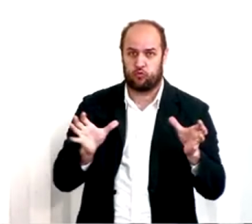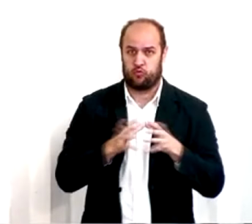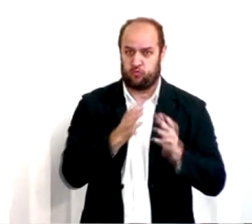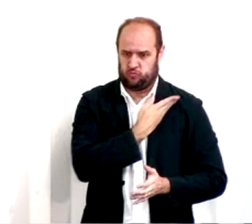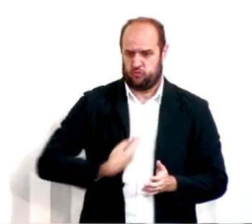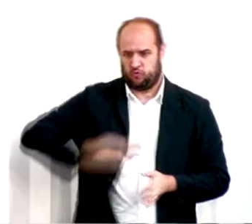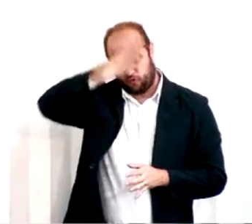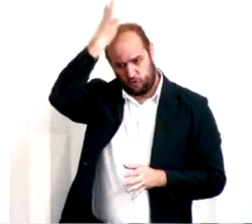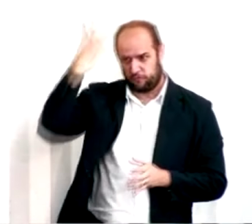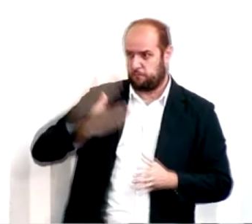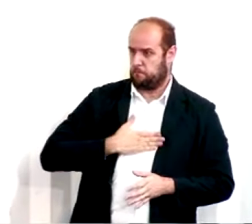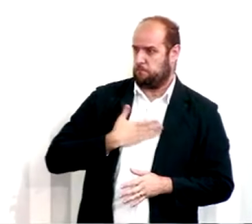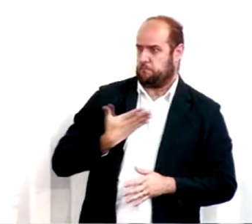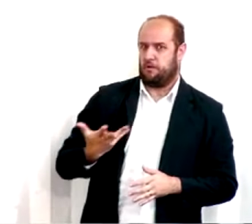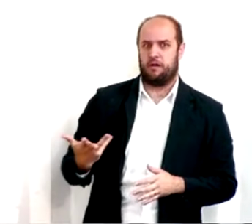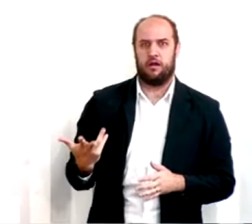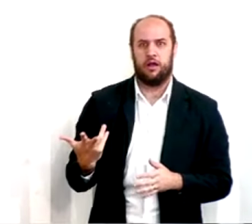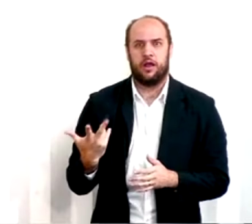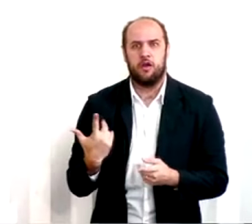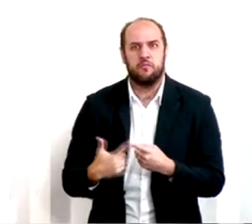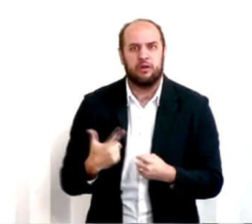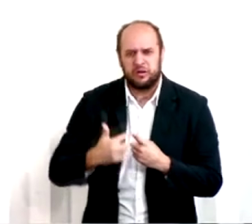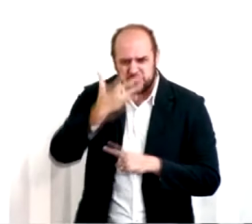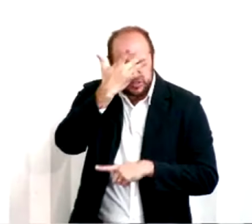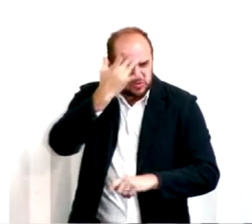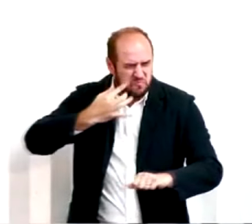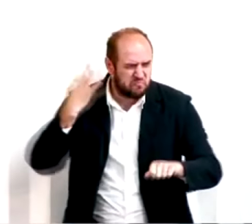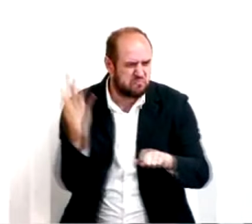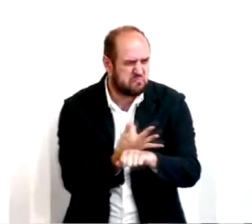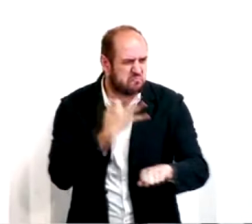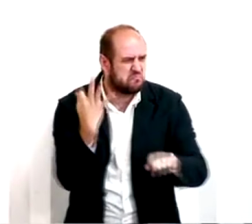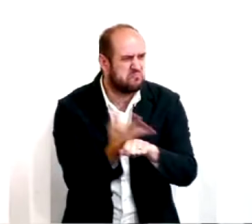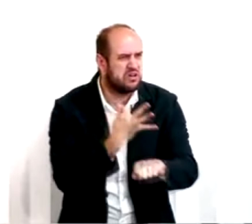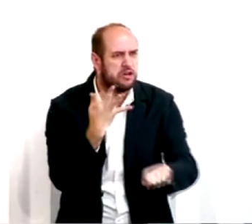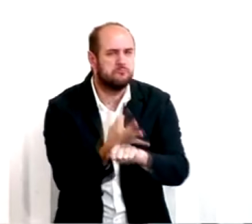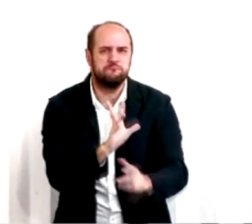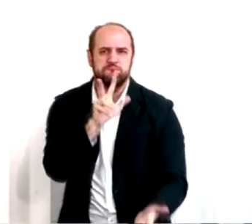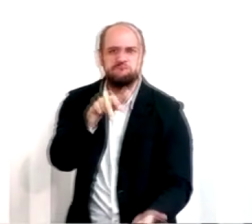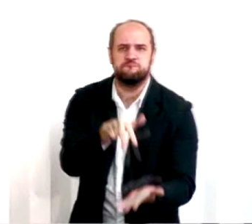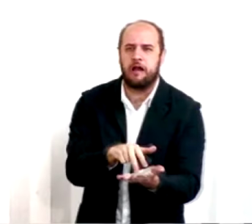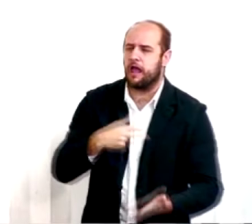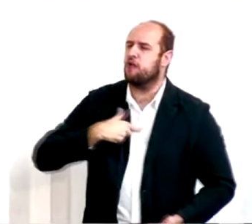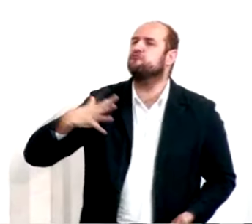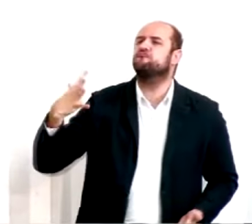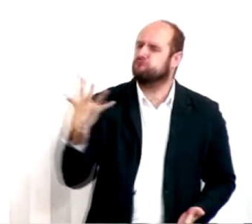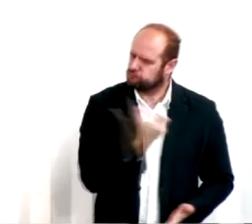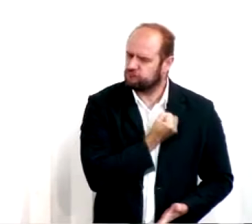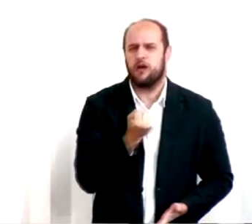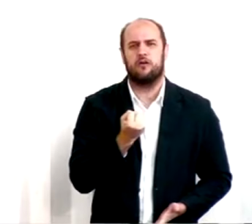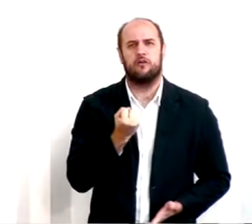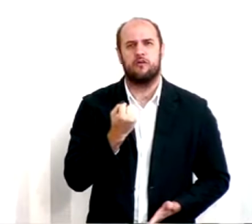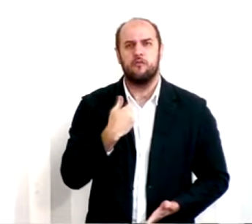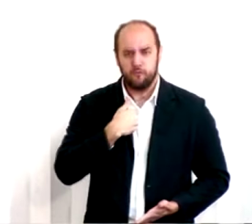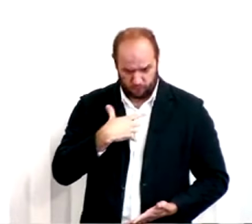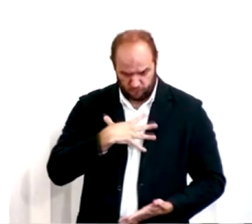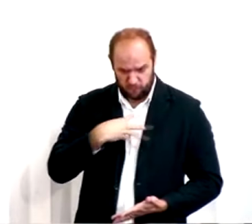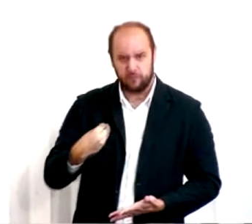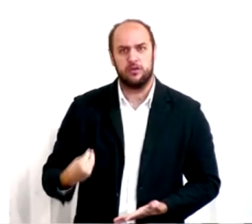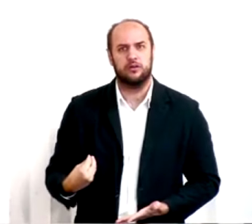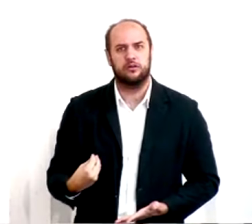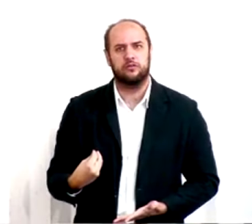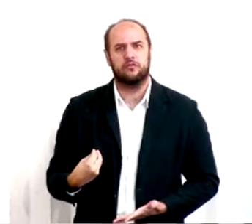porque aquelas pessoas não desistiam de dizer somos salvos somos filhos